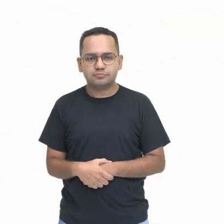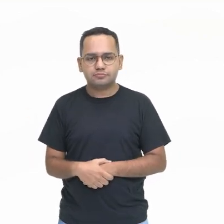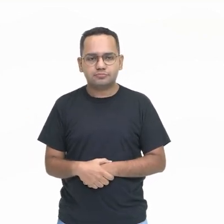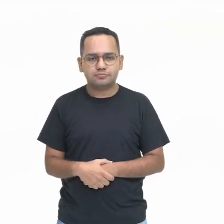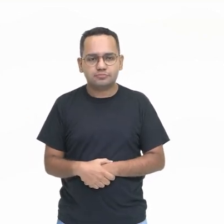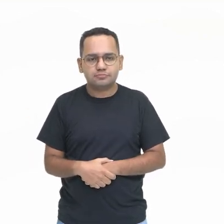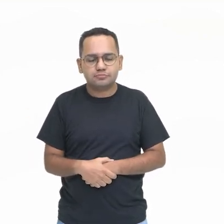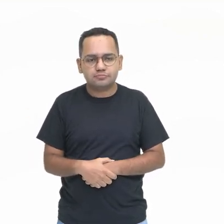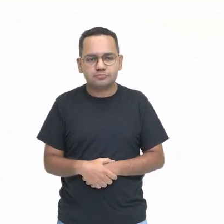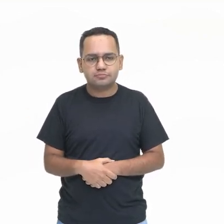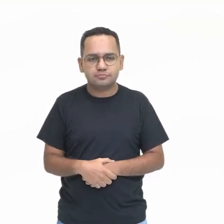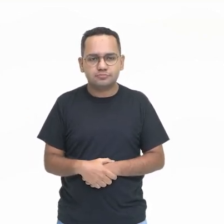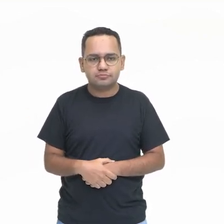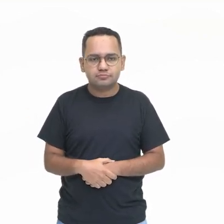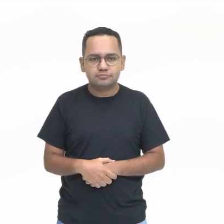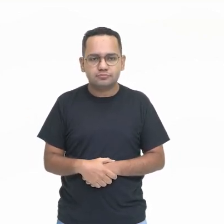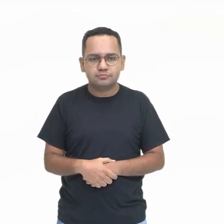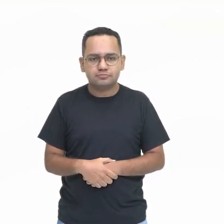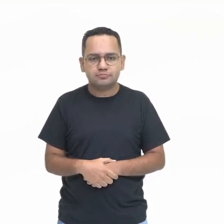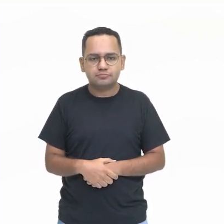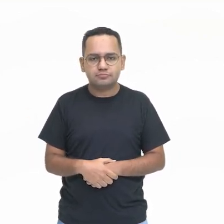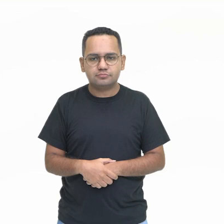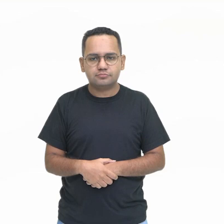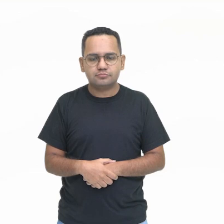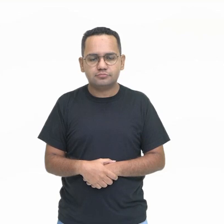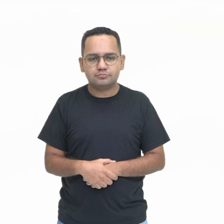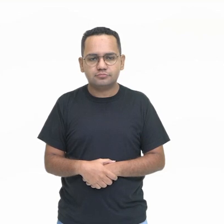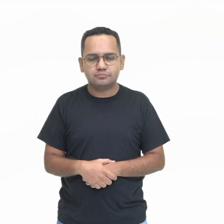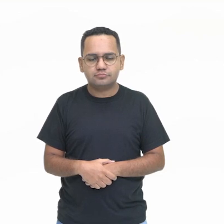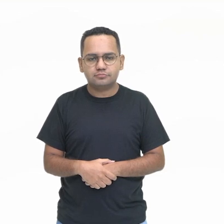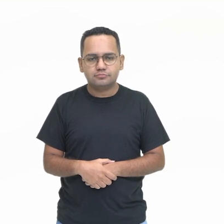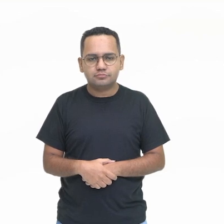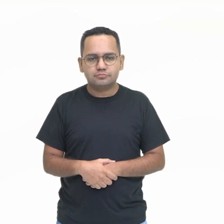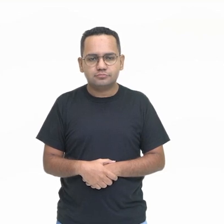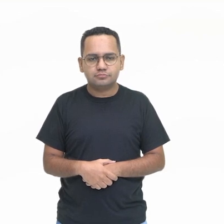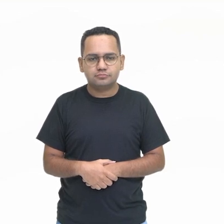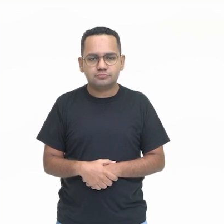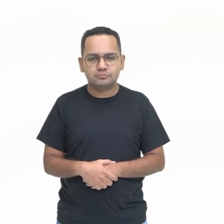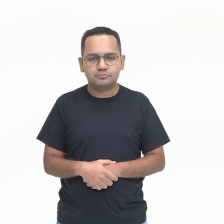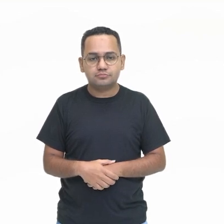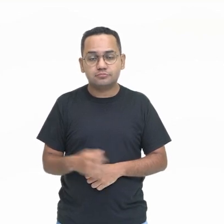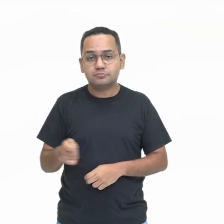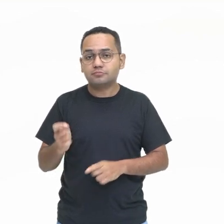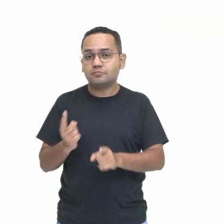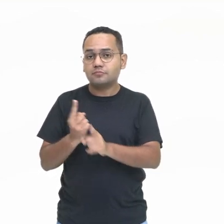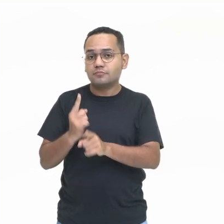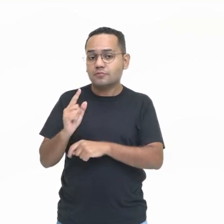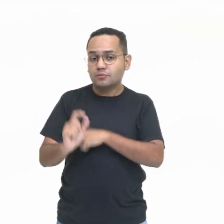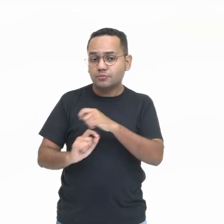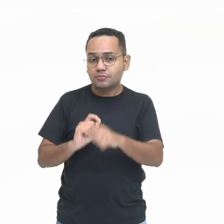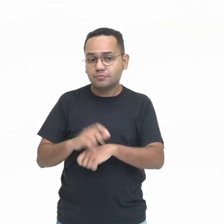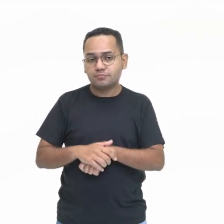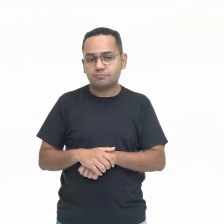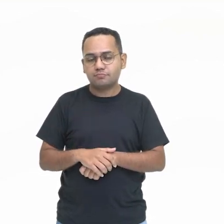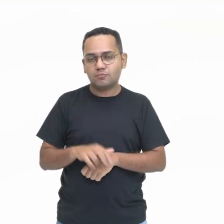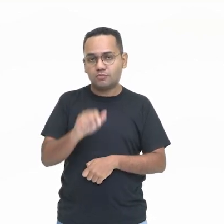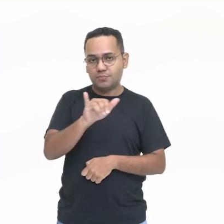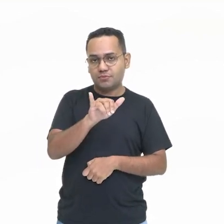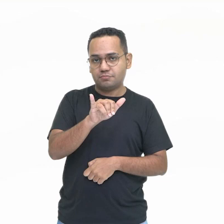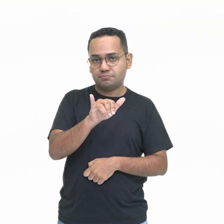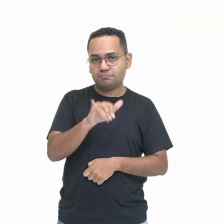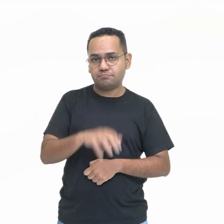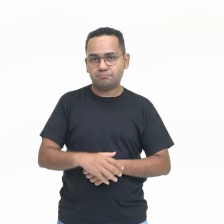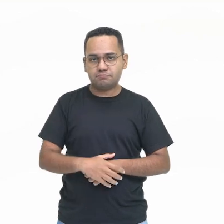Y. Então, na verdade, ó, o que a questão quer é que a gente determine o valor do Y do